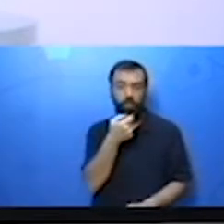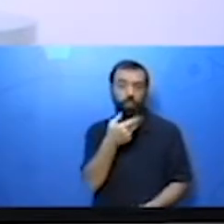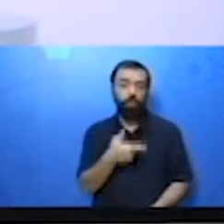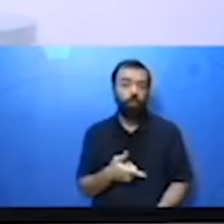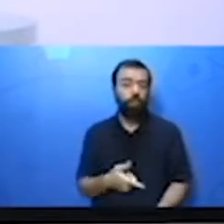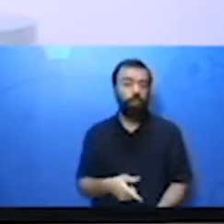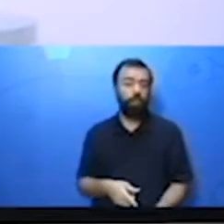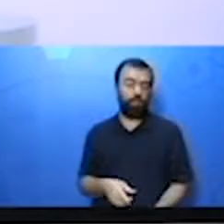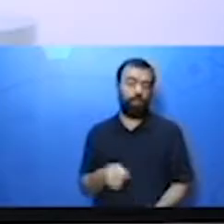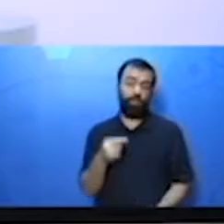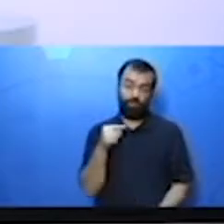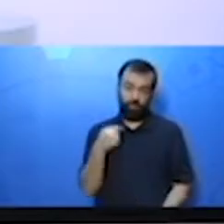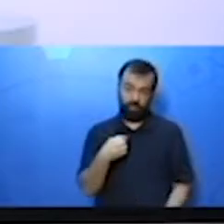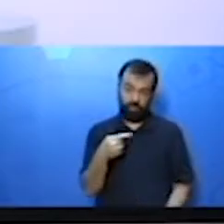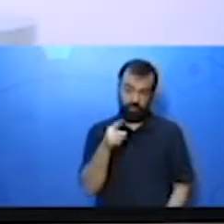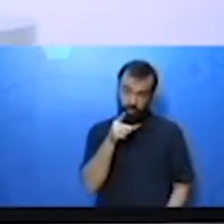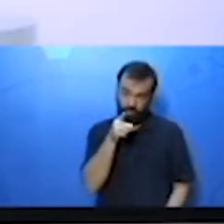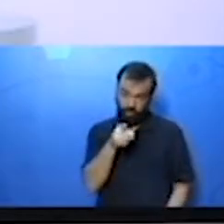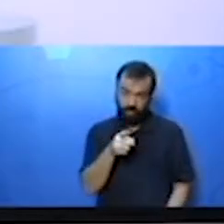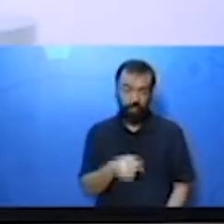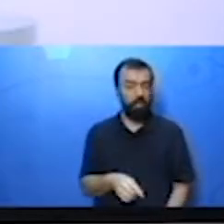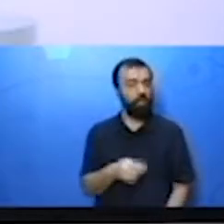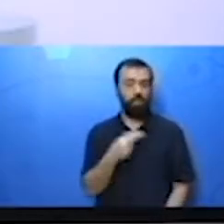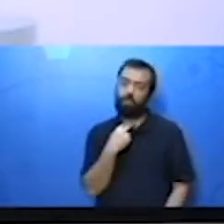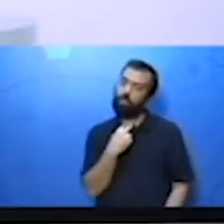mal, terrível para outra pessoa.